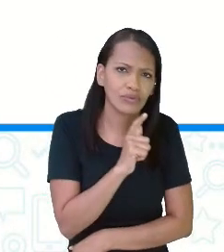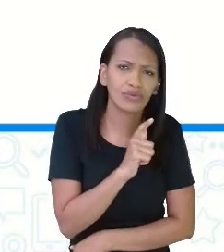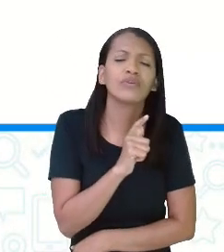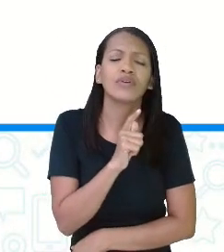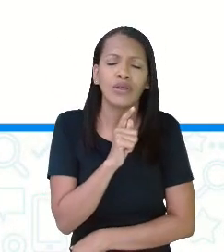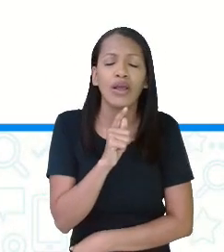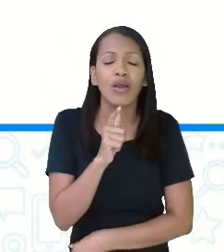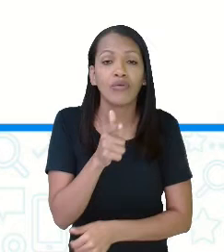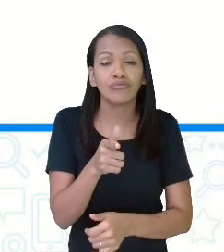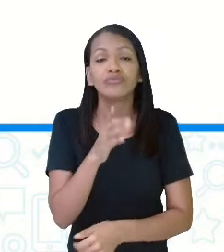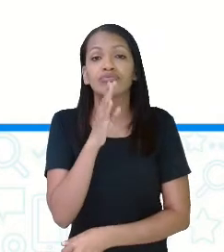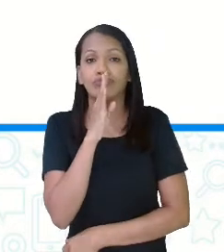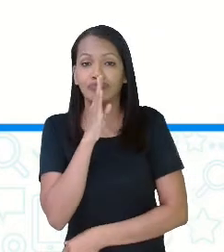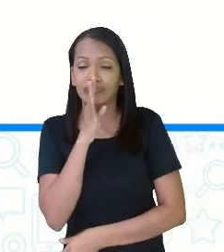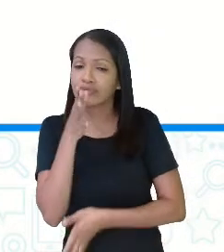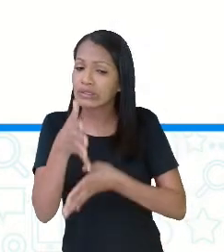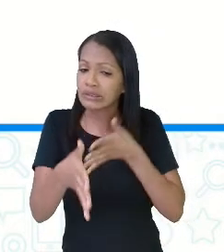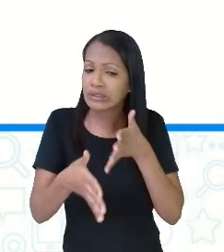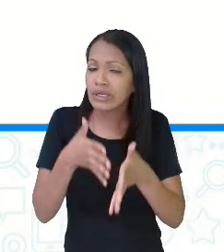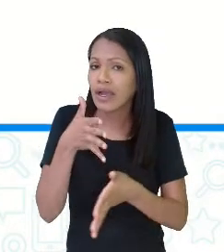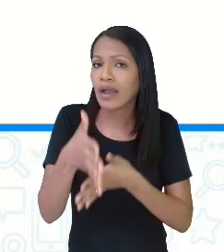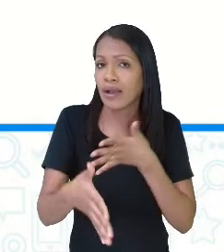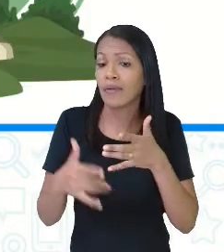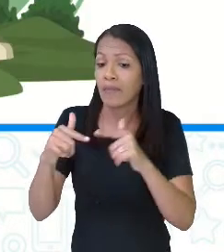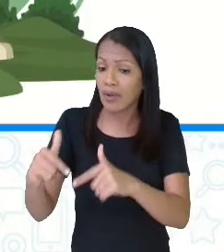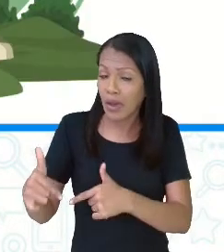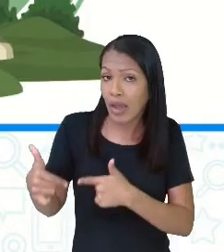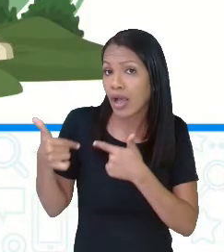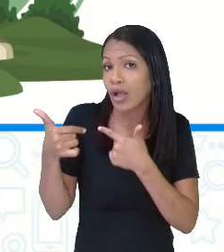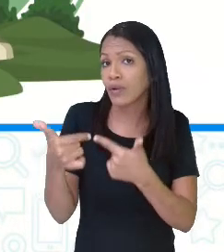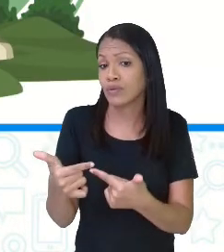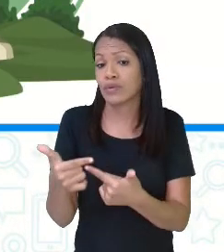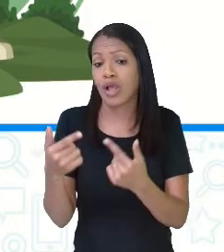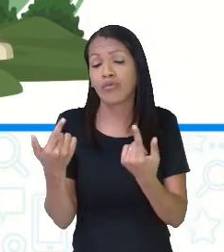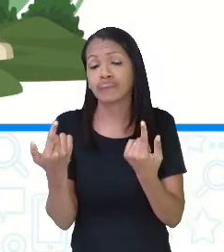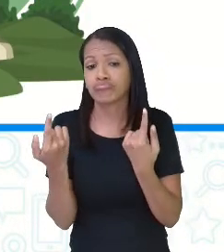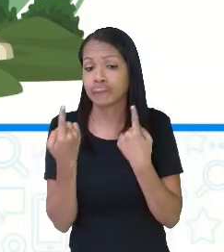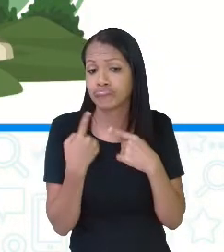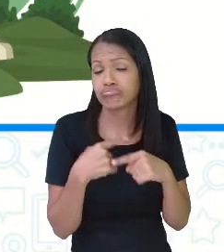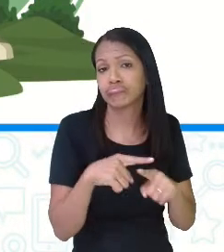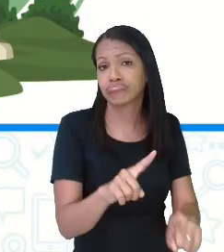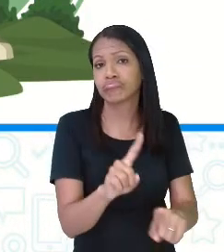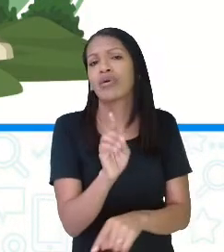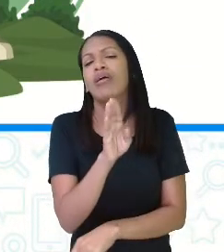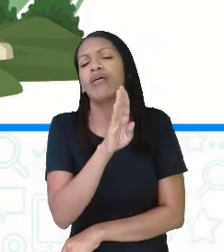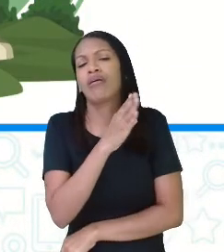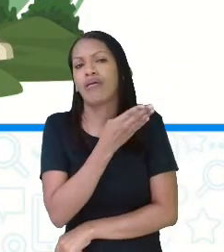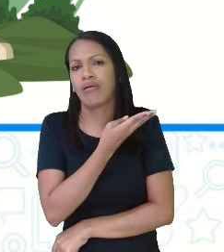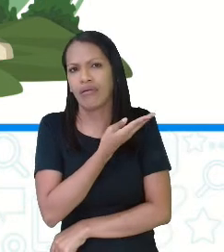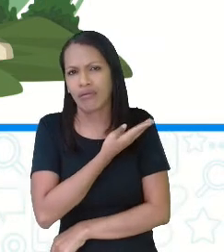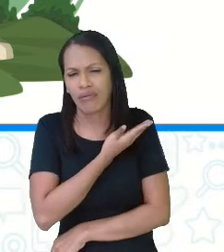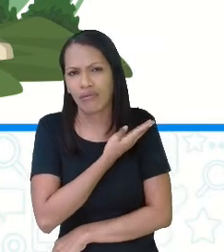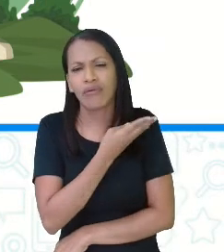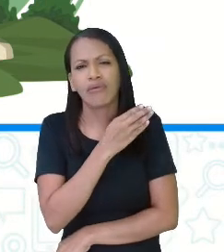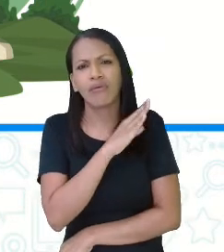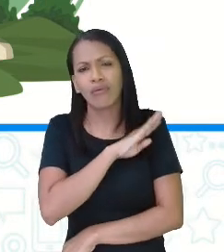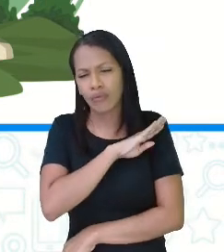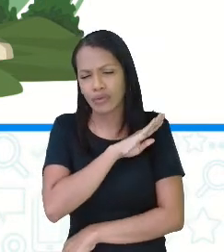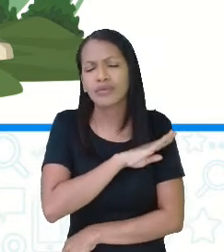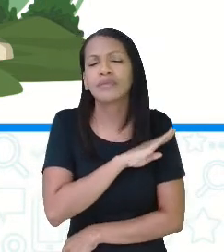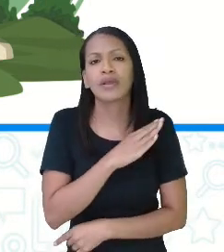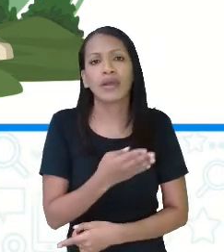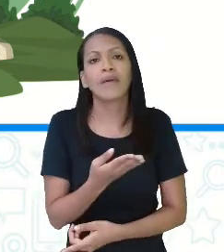do silêncio a minha arma para lutar contra o inimigo. Silêncio é preciso para ouvir o